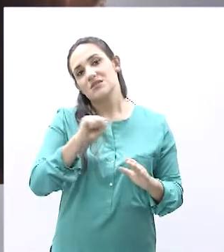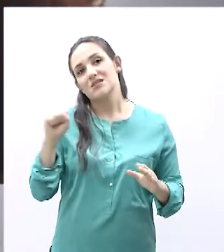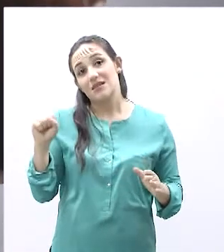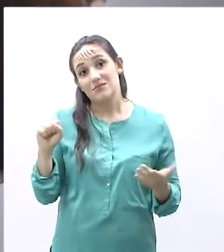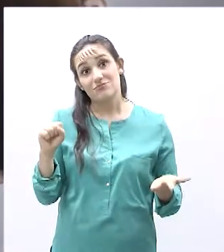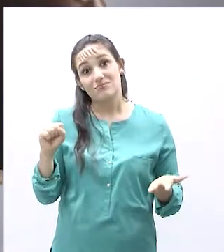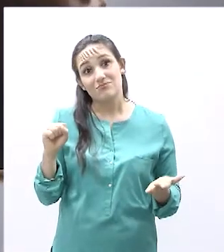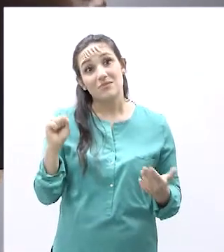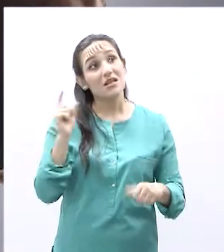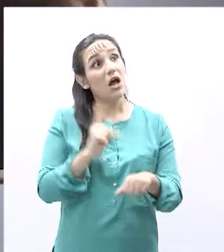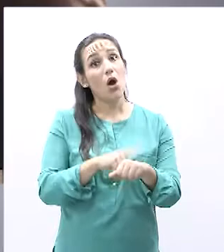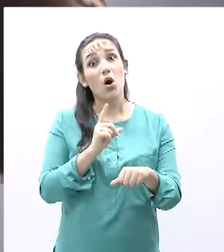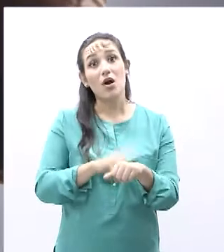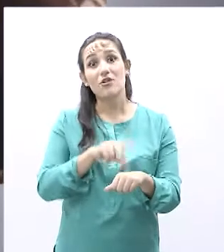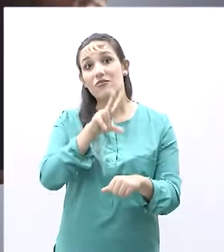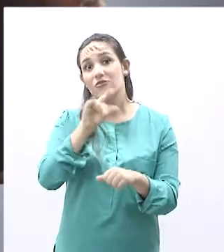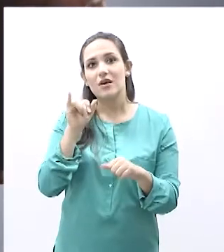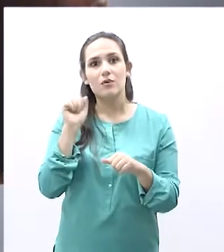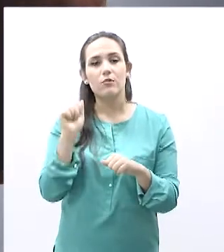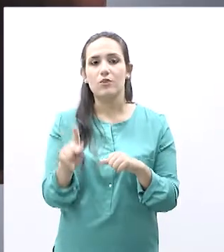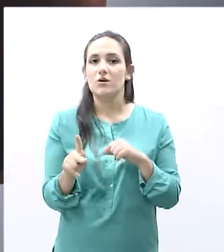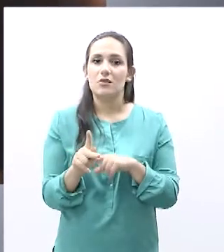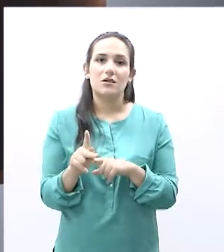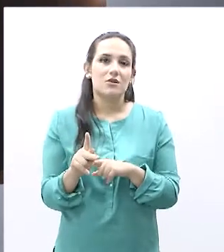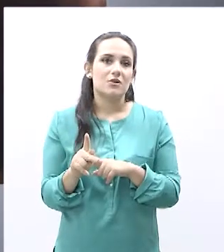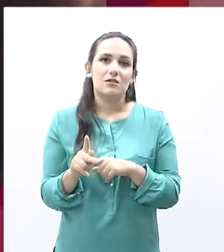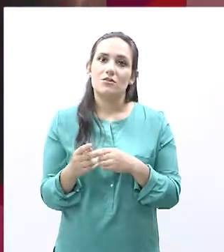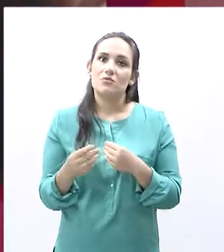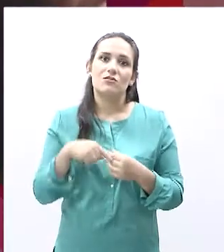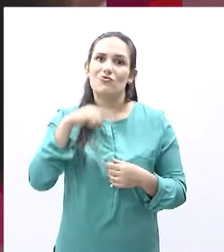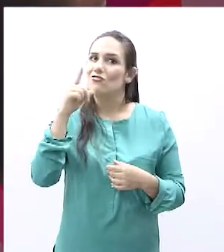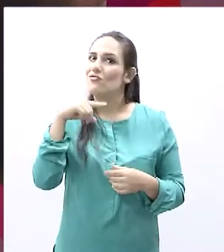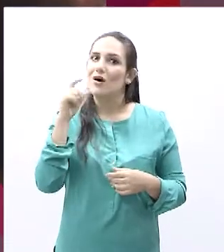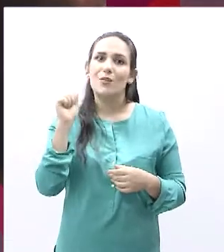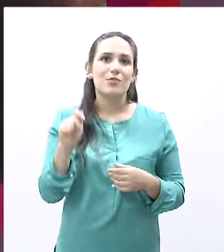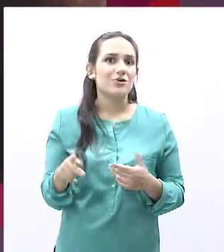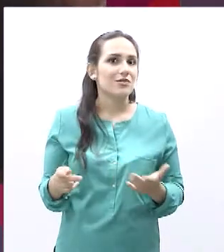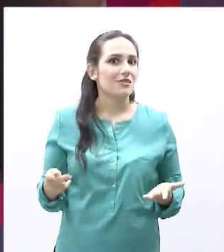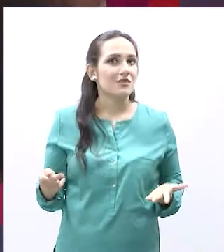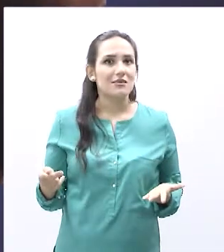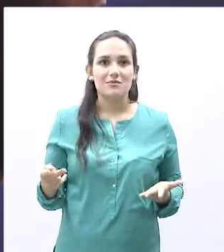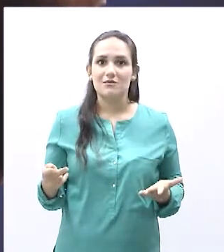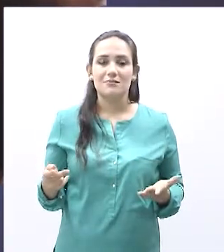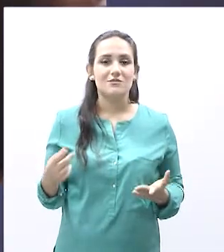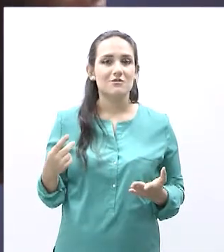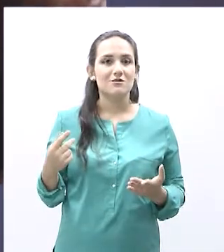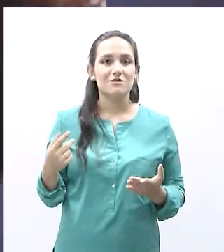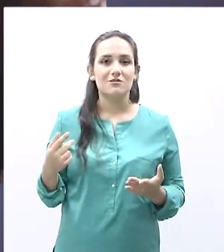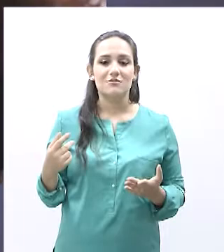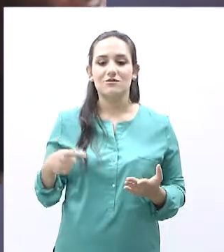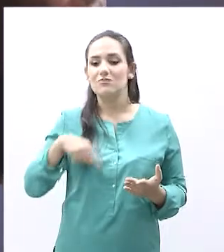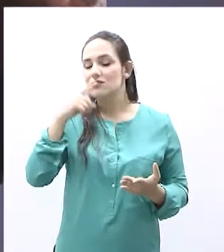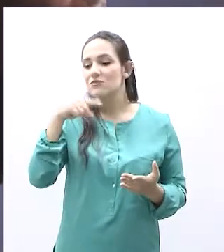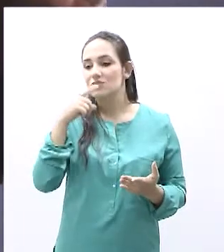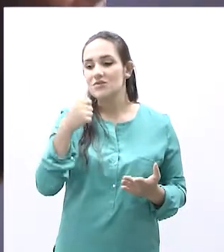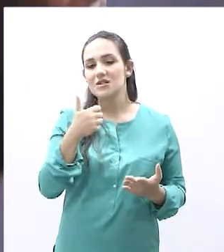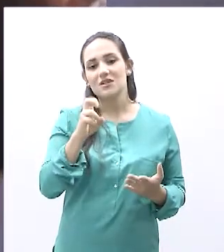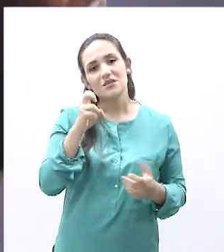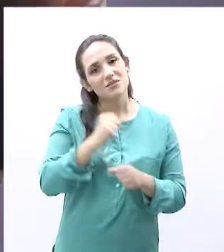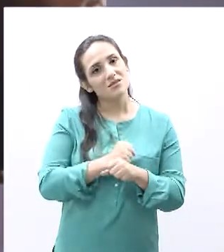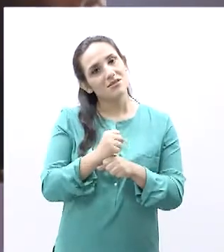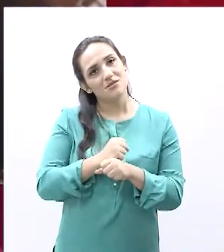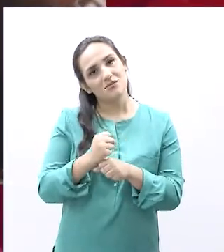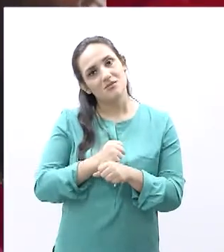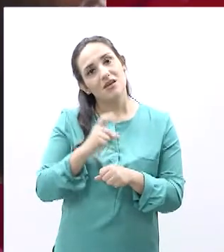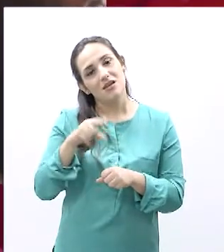gente tem? No final das suas vidas, nós temos muita gente que não consegue sequer cumprir 15 anos de